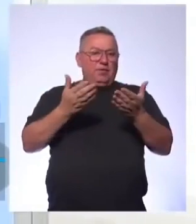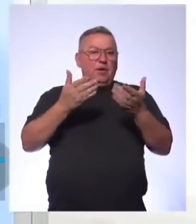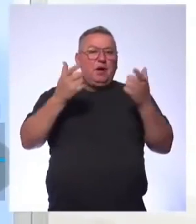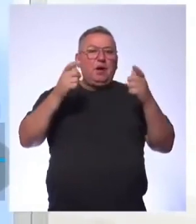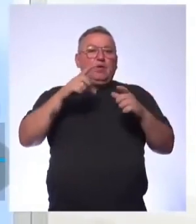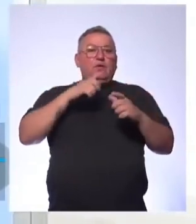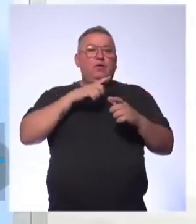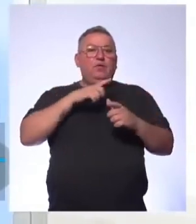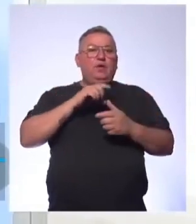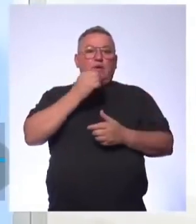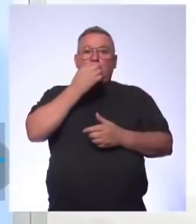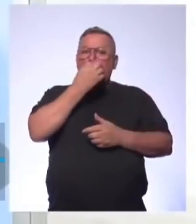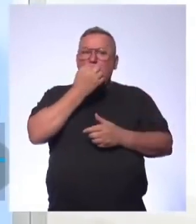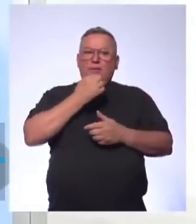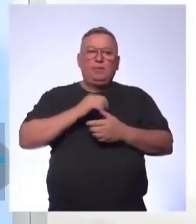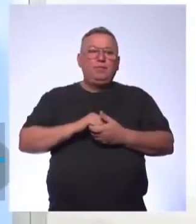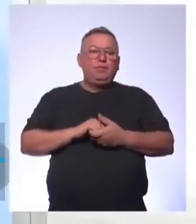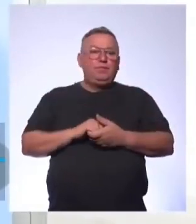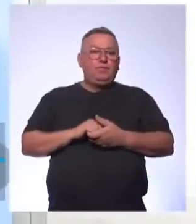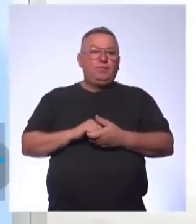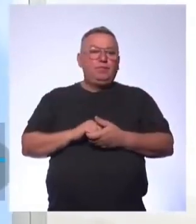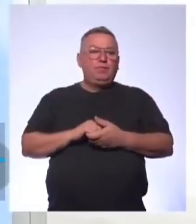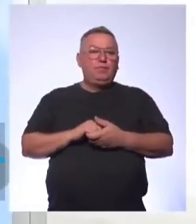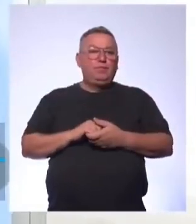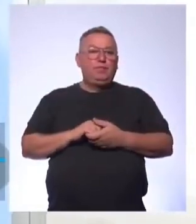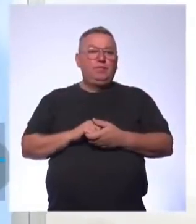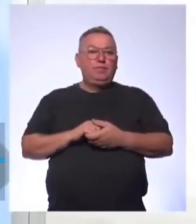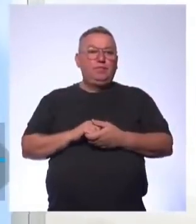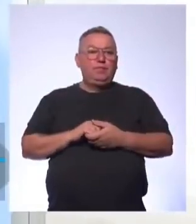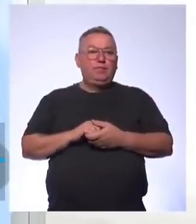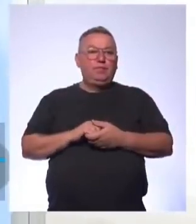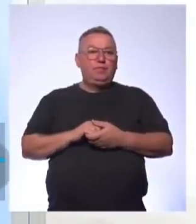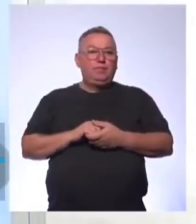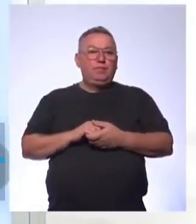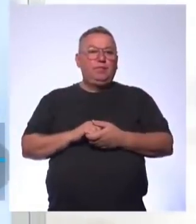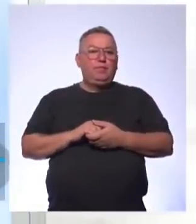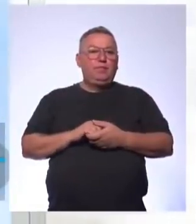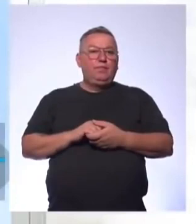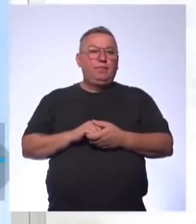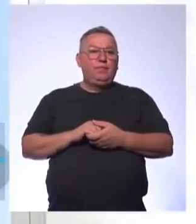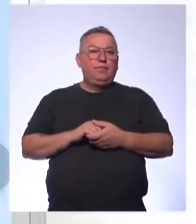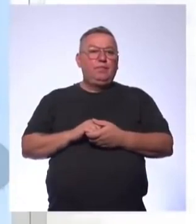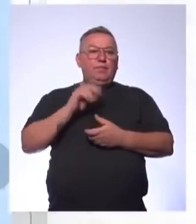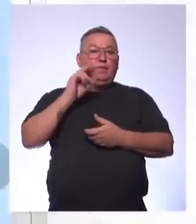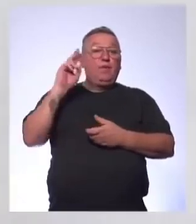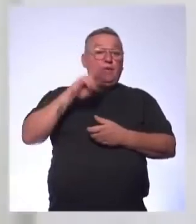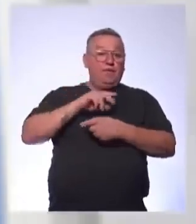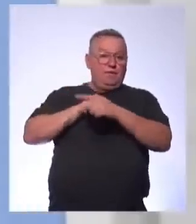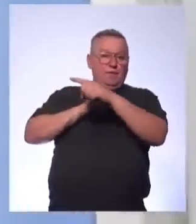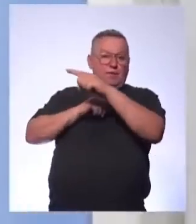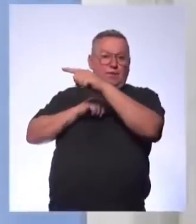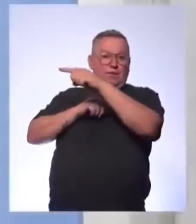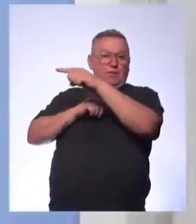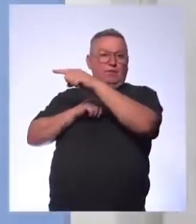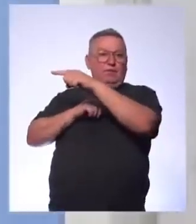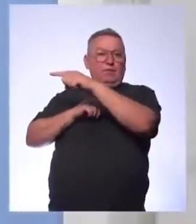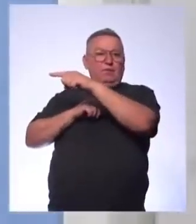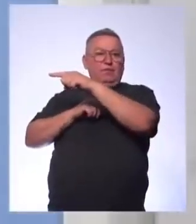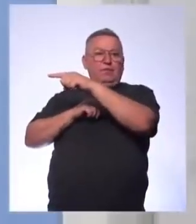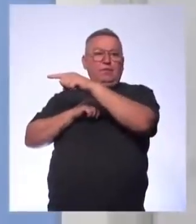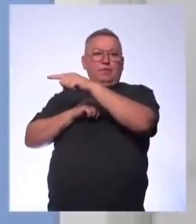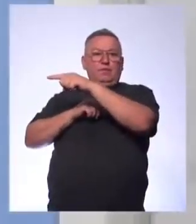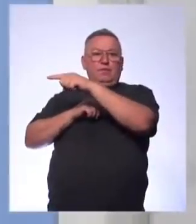Aonde fica aqui, ó. Opa, deixa eu sair aqui. Tá vendo aqui embaixo, ó? Você vem aqui,